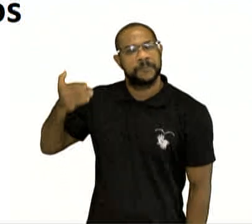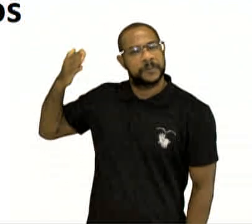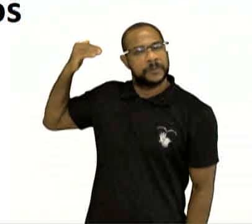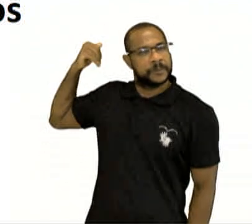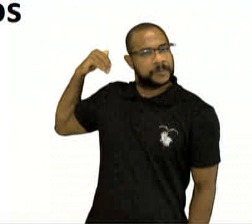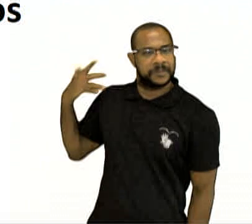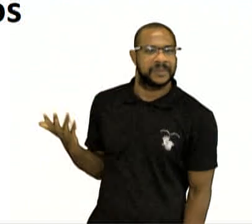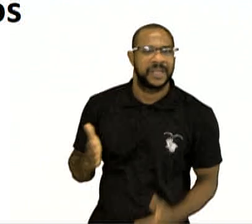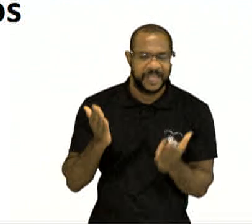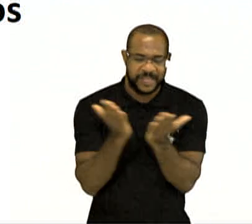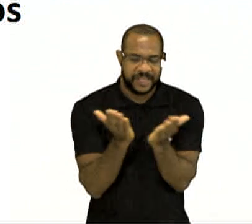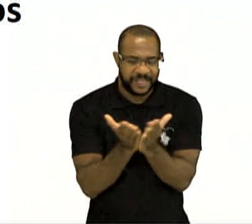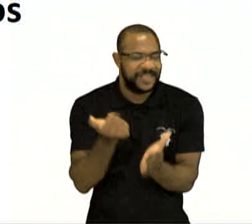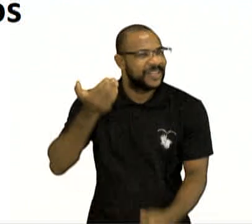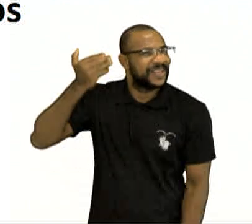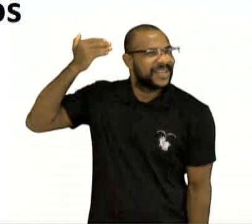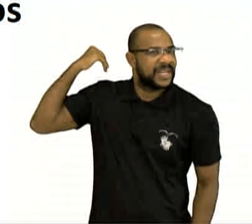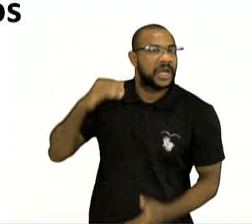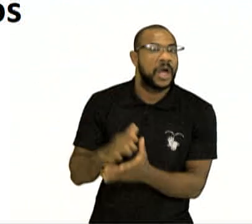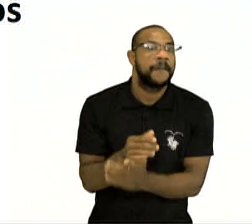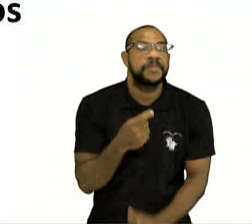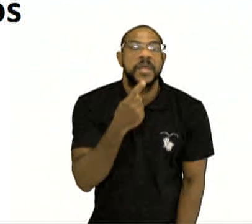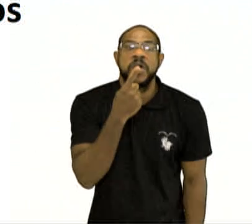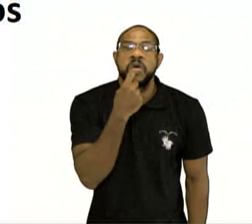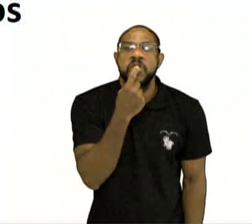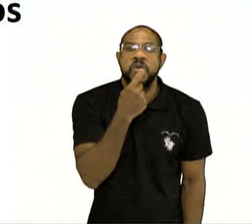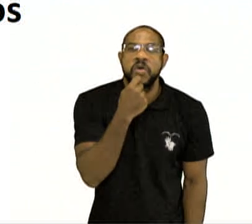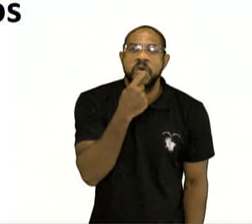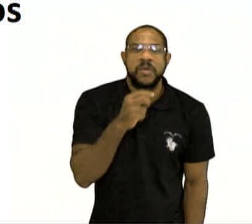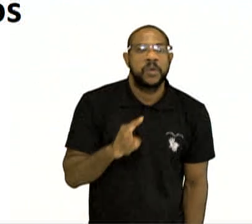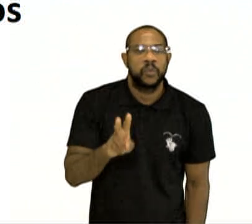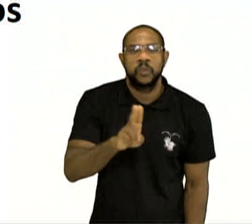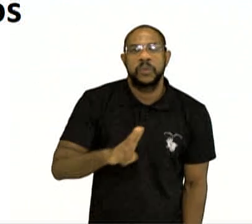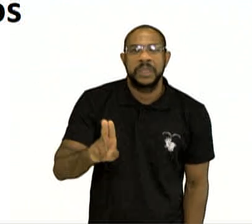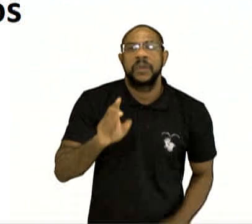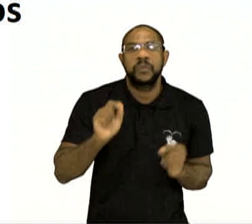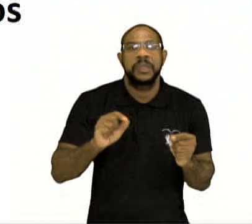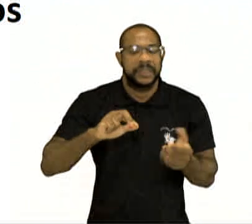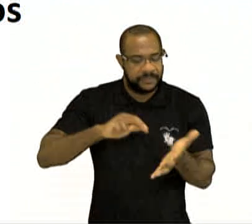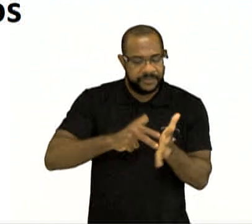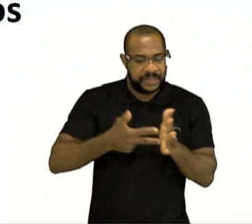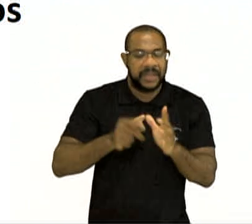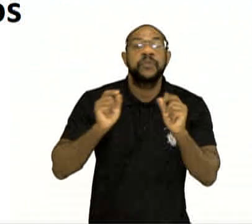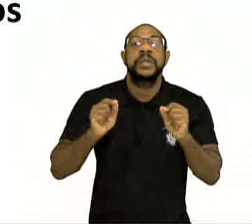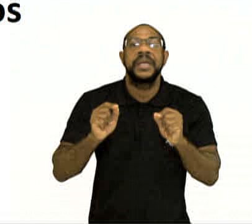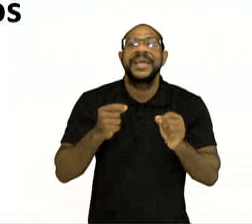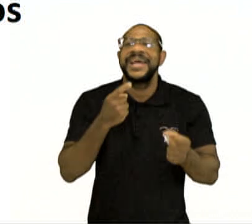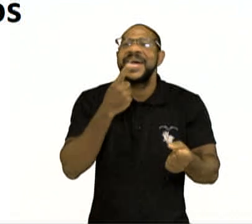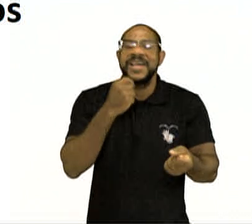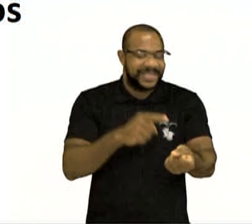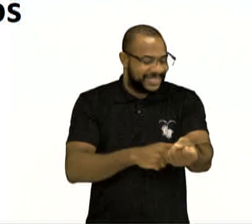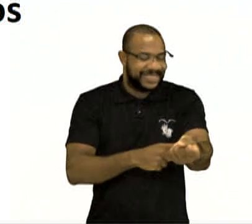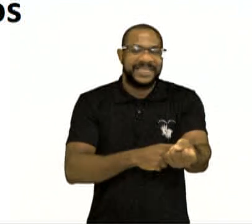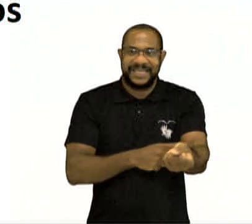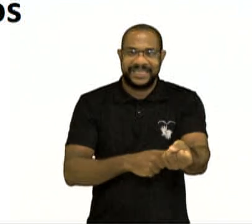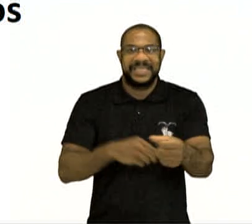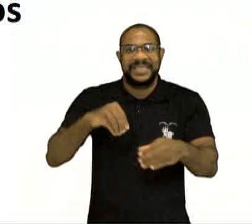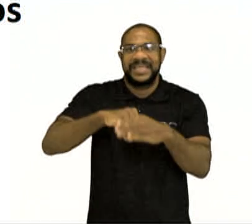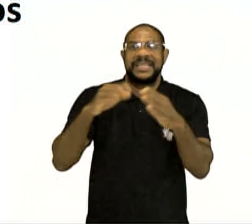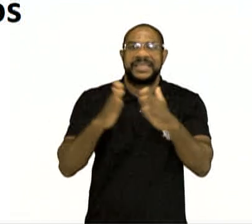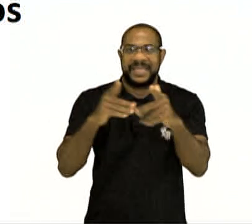era utilizado nos trajes sacerdotais, simbolizando o sangue de Cristo. Porém,